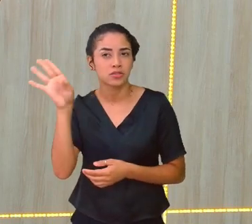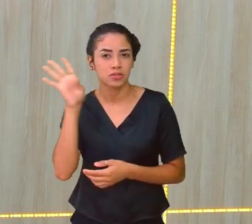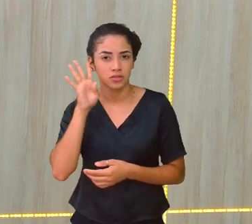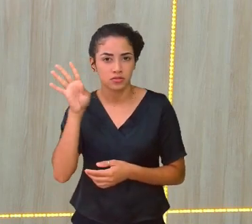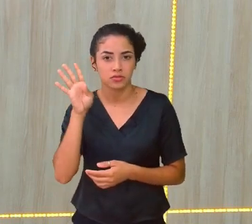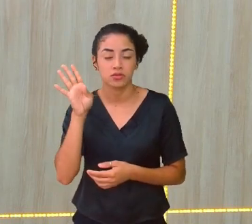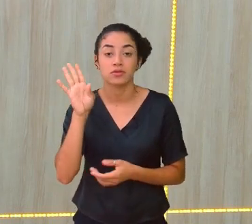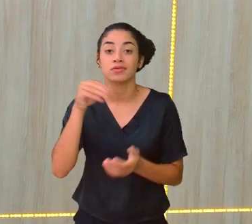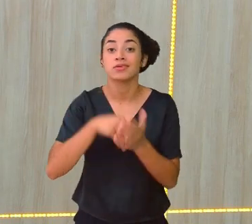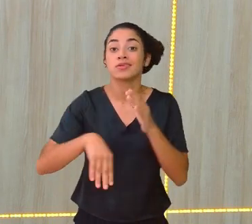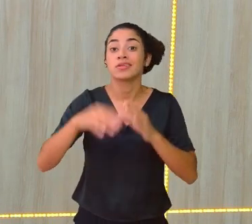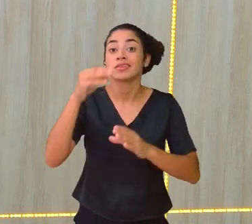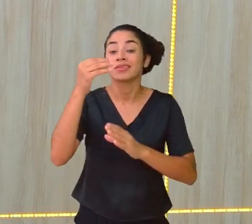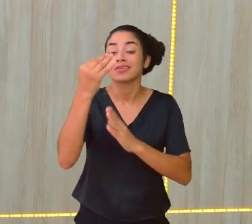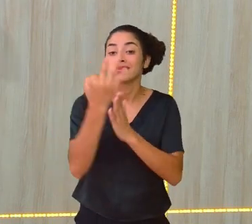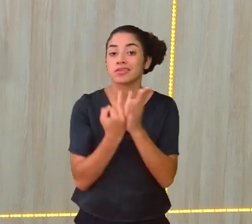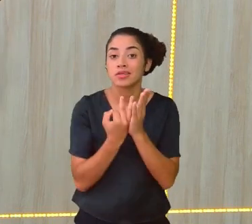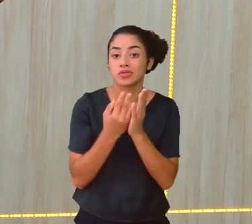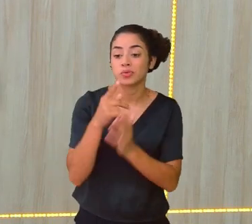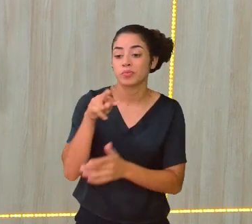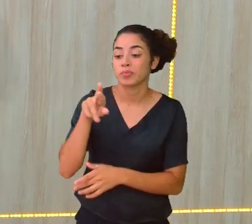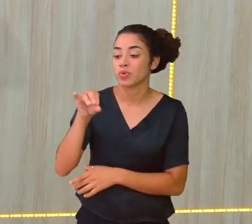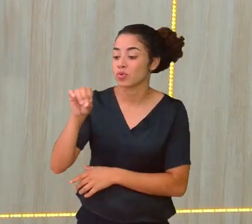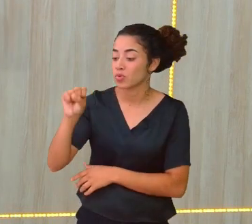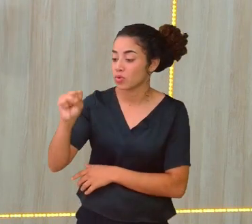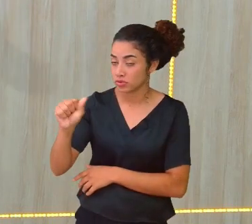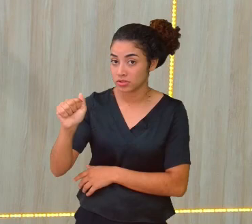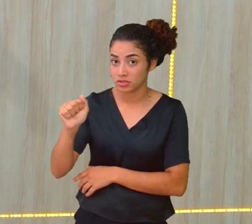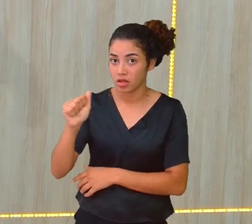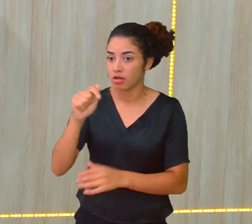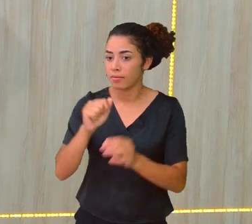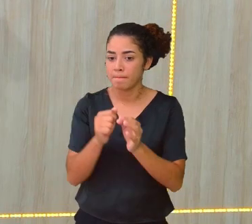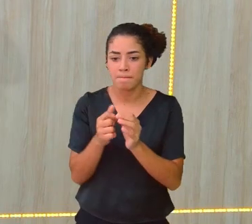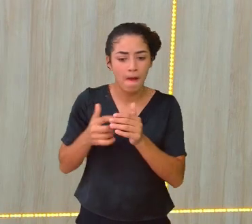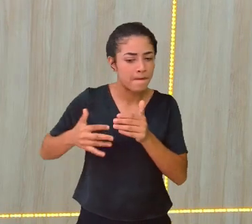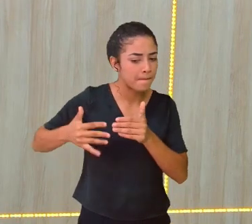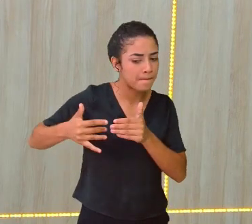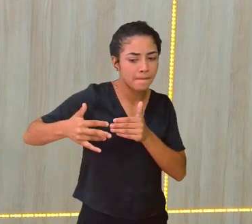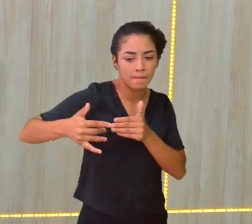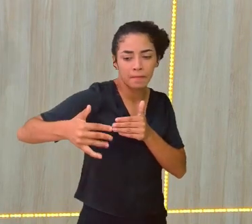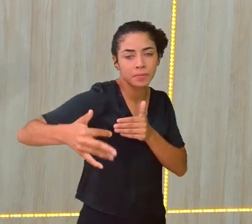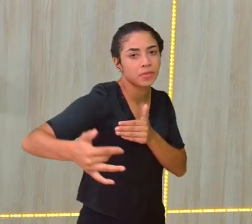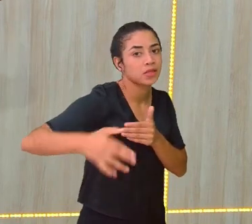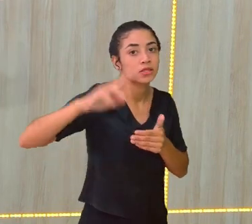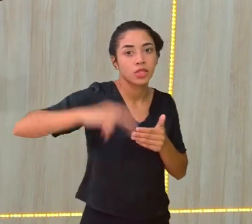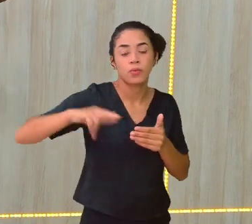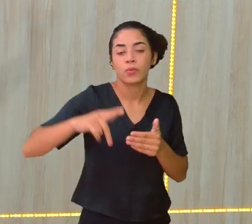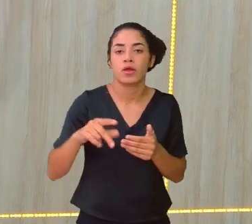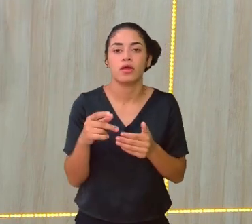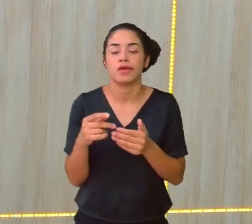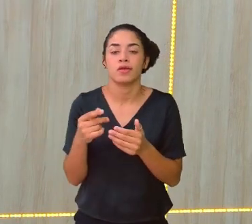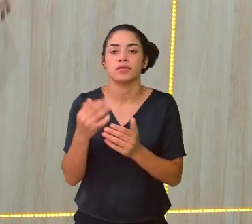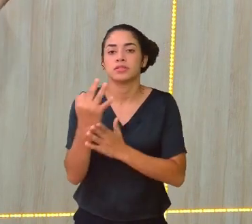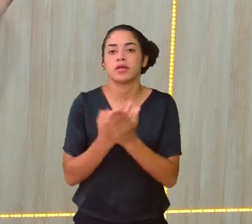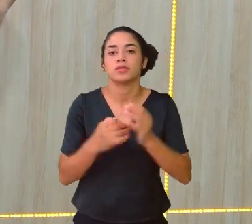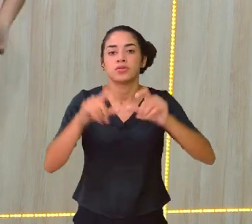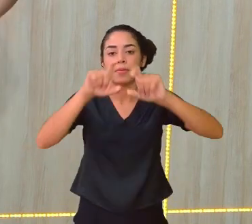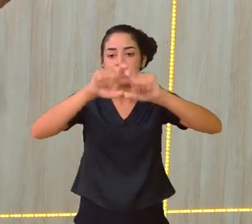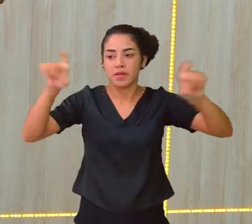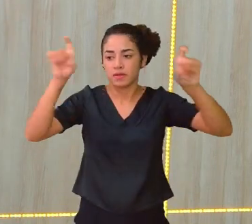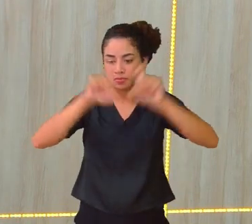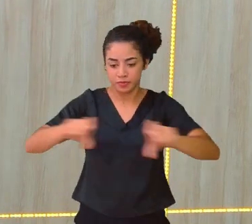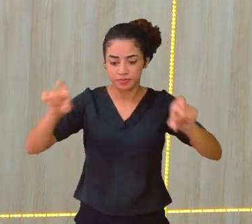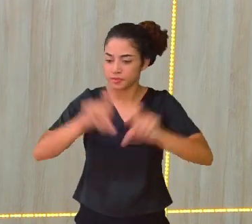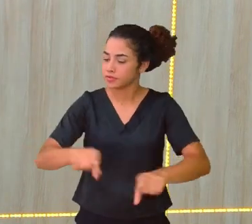por textos escritos em prosa. Então, é o quê? O texto corrido. A gente não está falando em um texto em versos, mas um texto corrido em